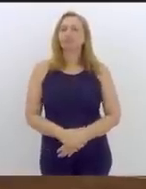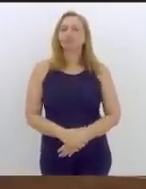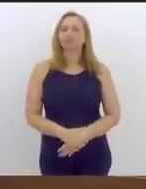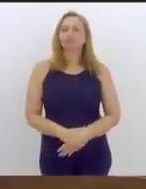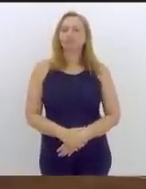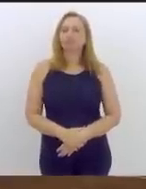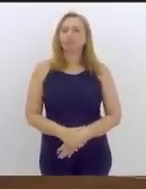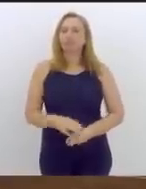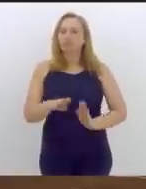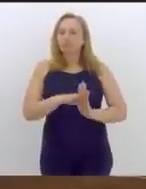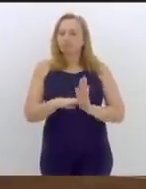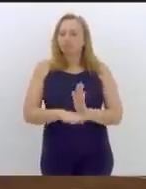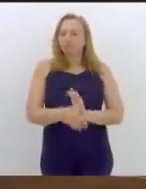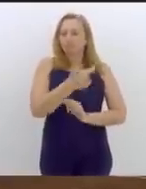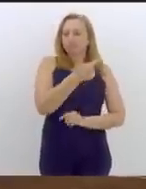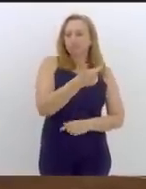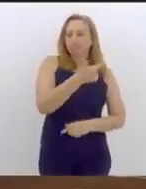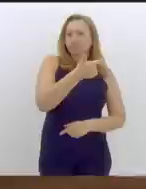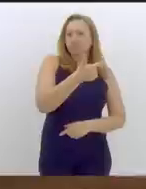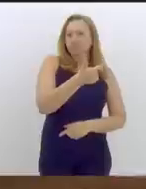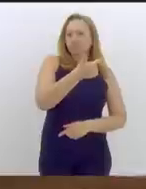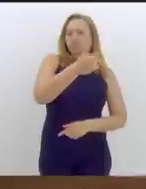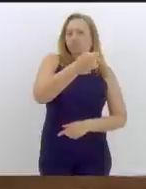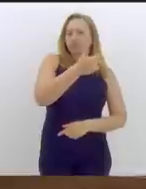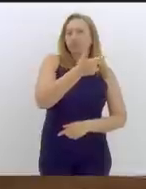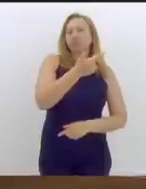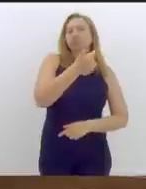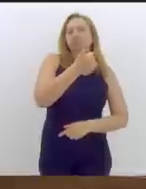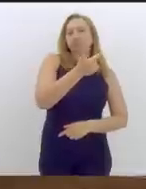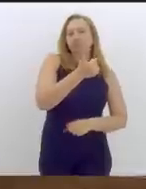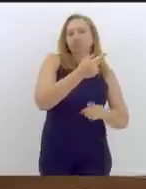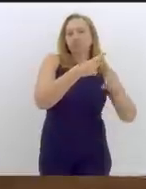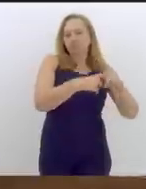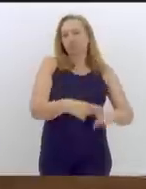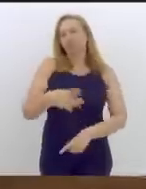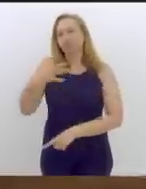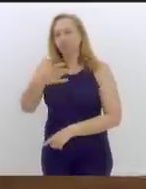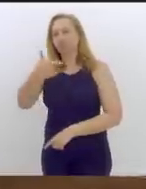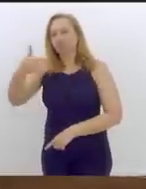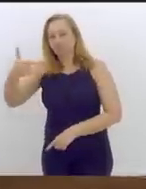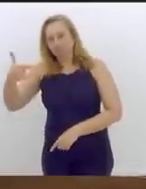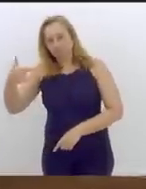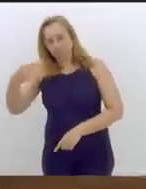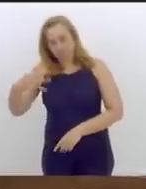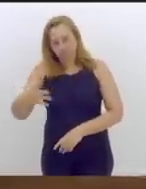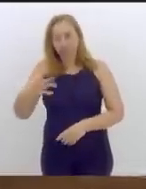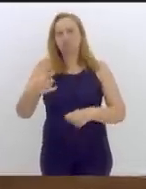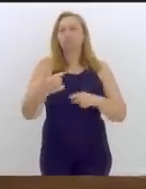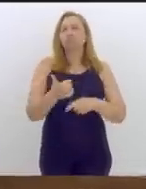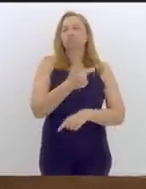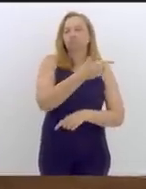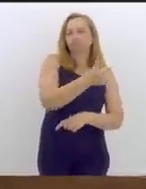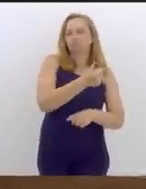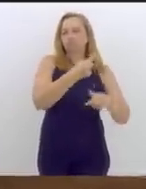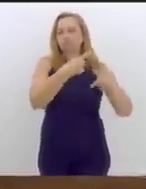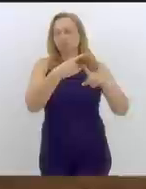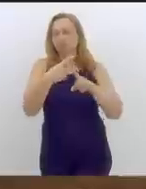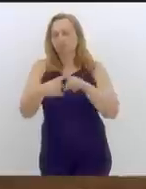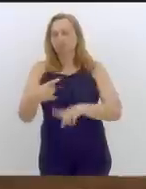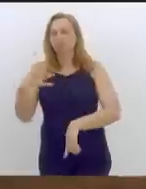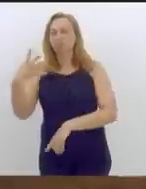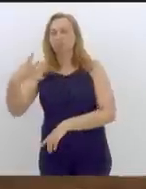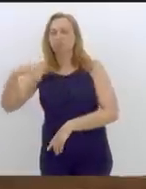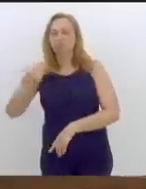as escalas 12 por 24 e 12 por 48 foram criadas até onde sabemos